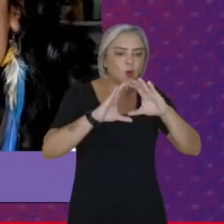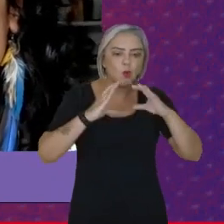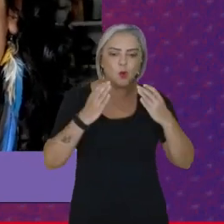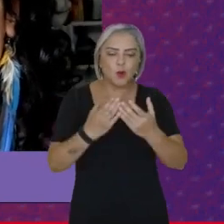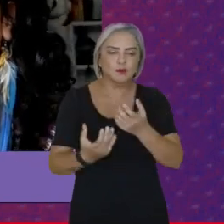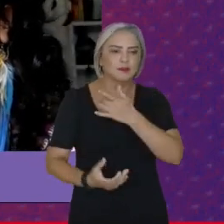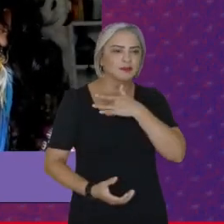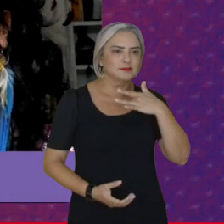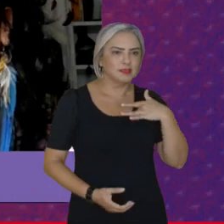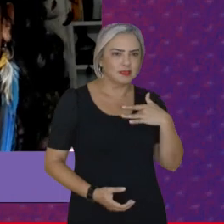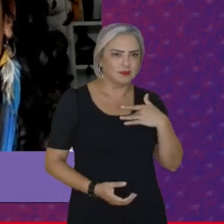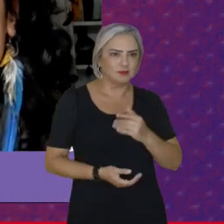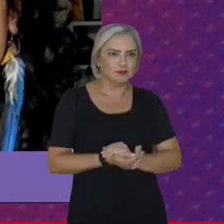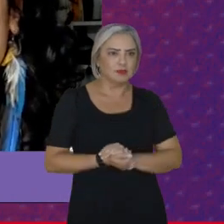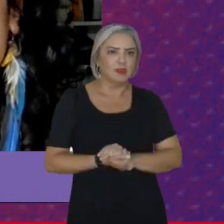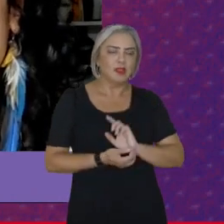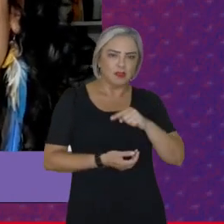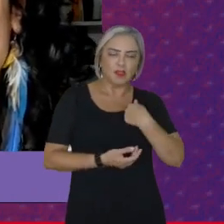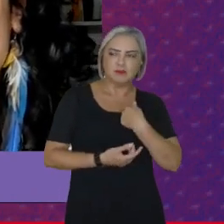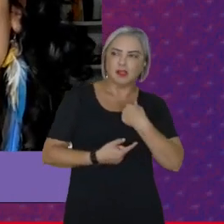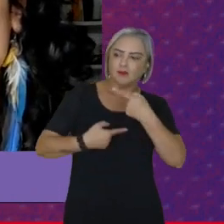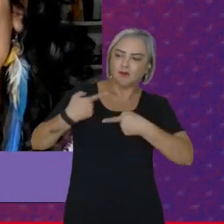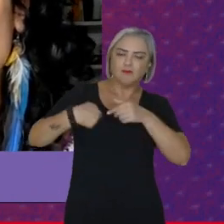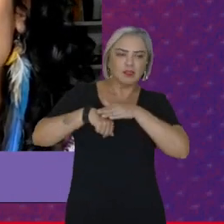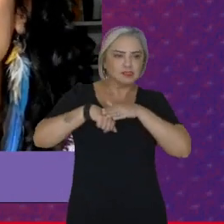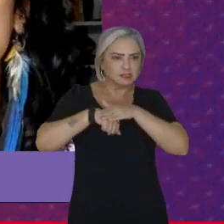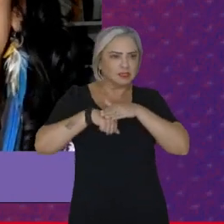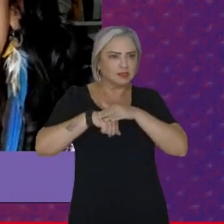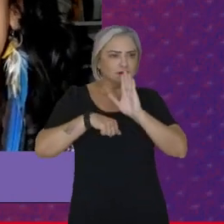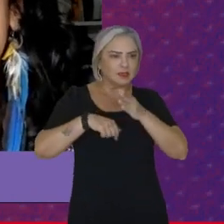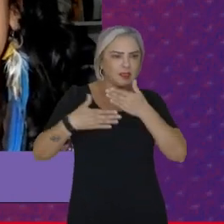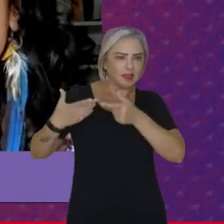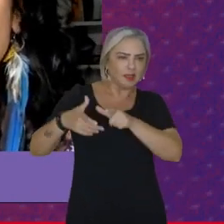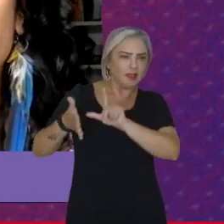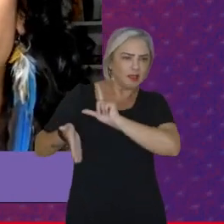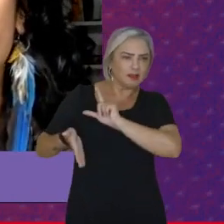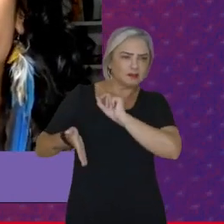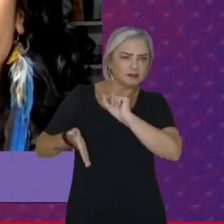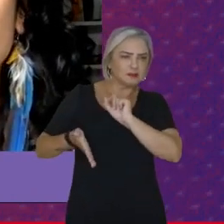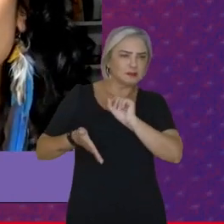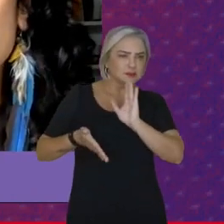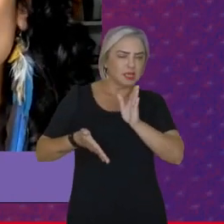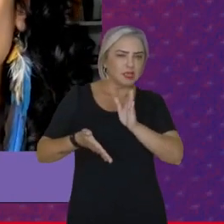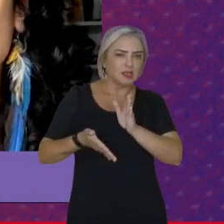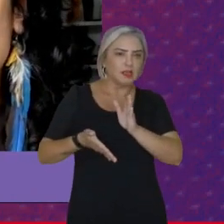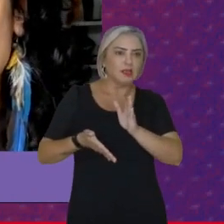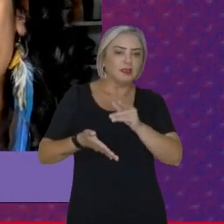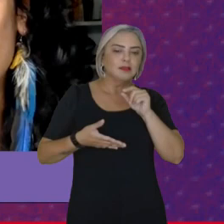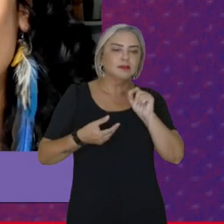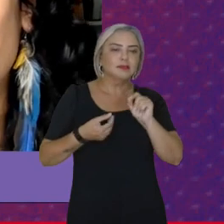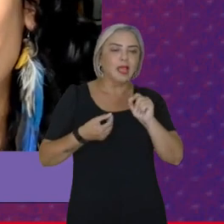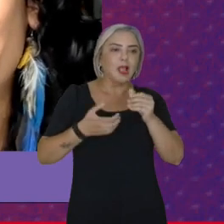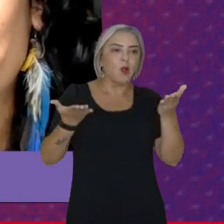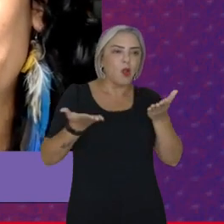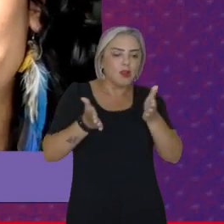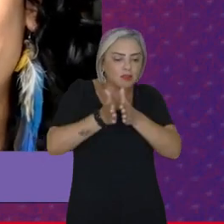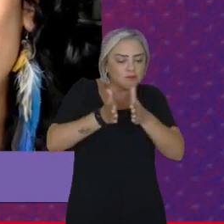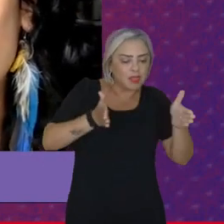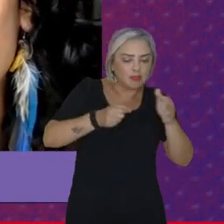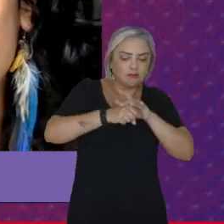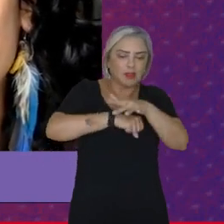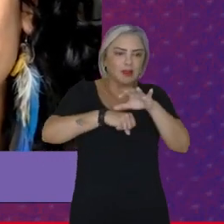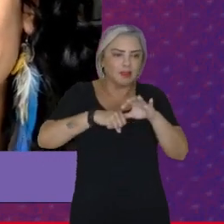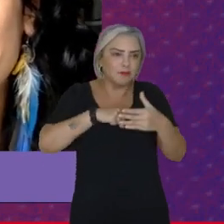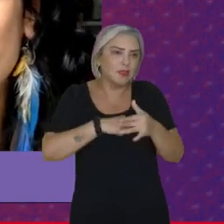até discutindo antes de começar aqui a gravação, de que também nessa situação de pandemia que a gente está agora,